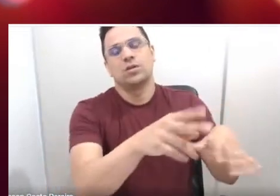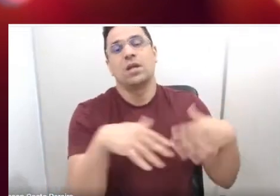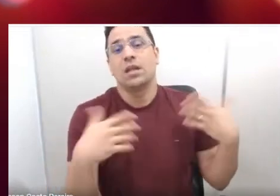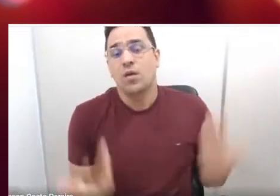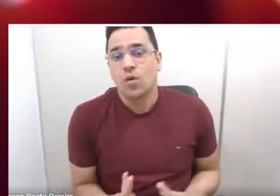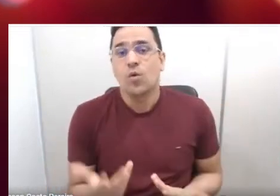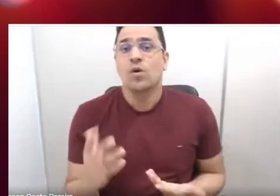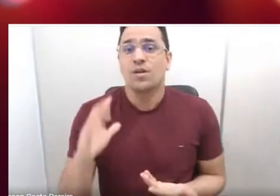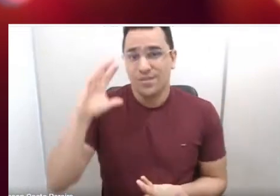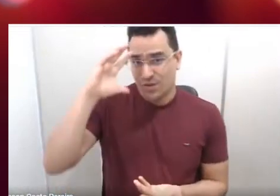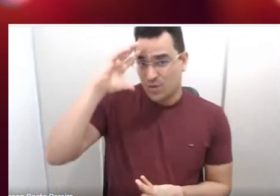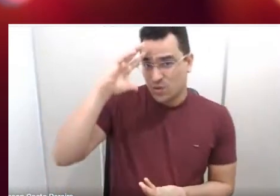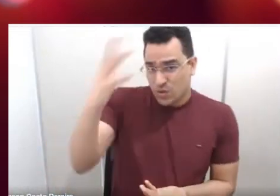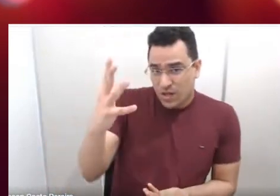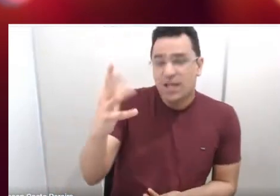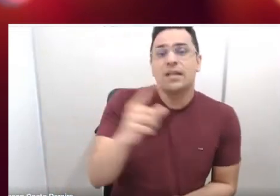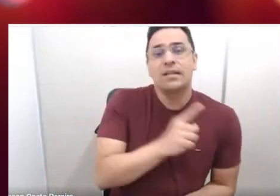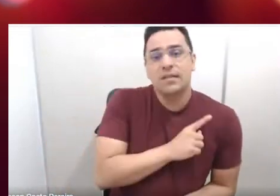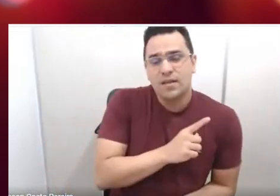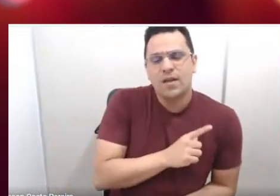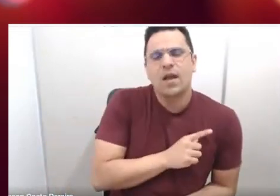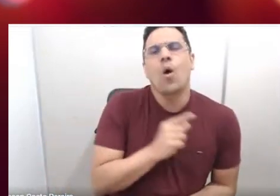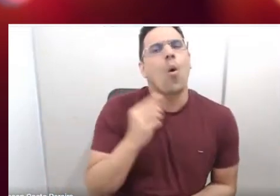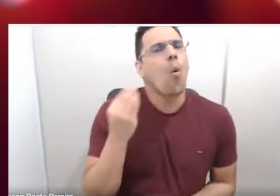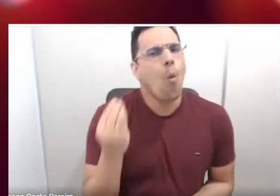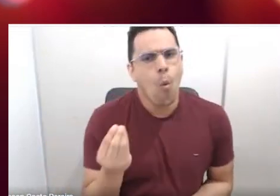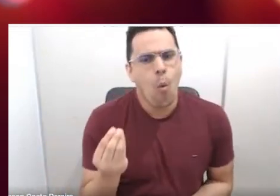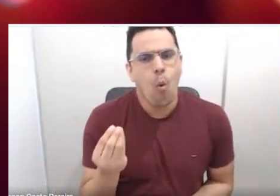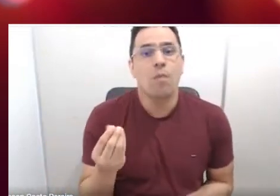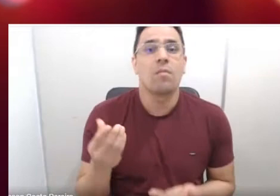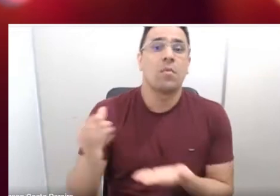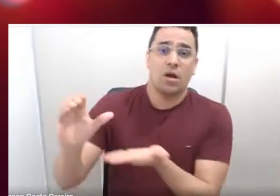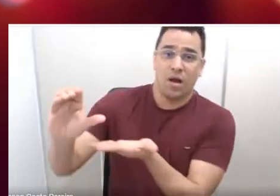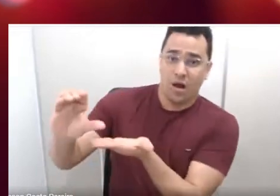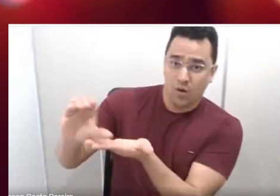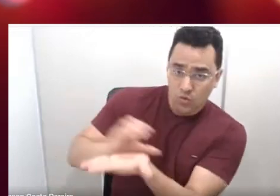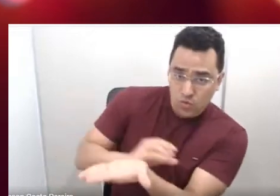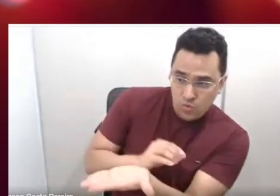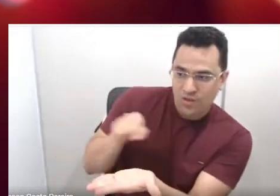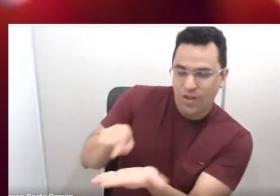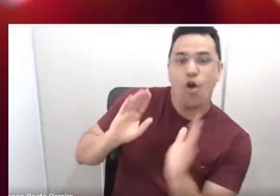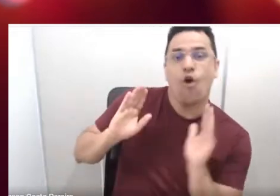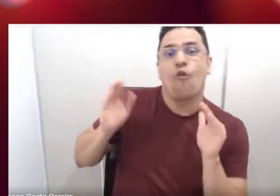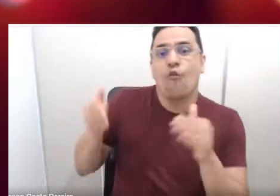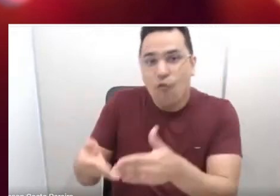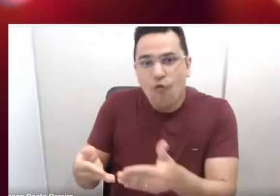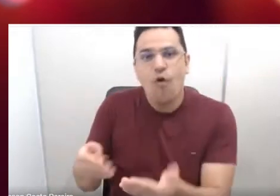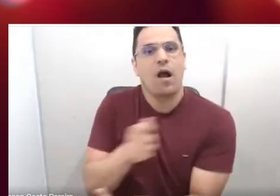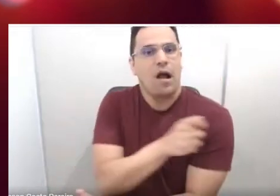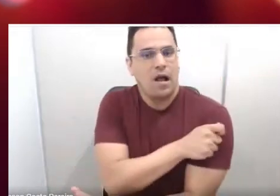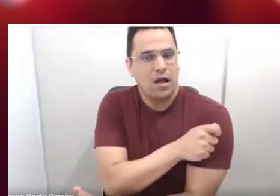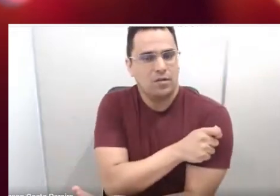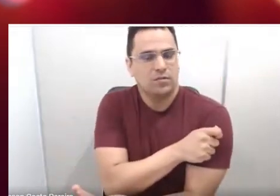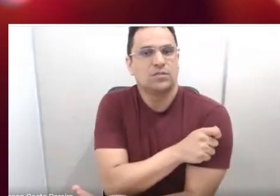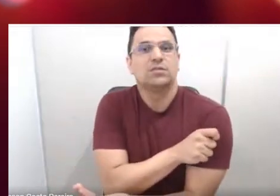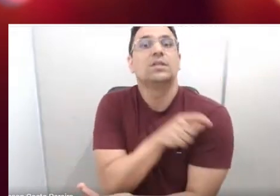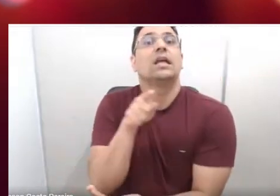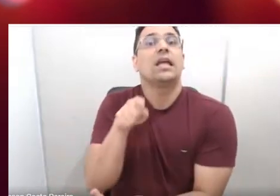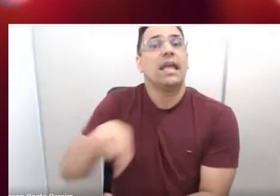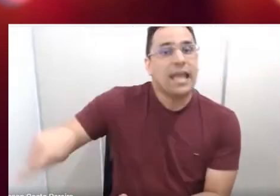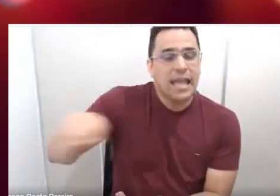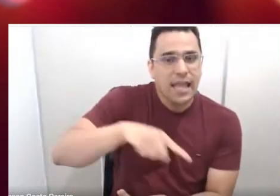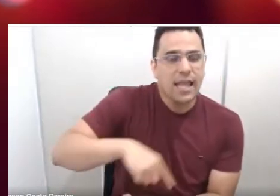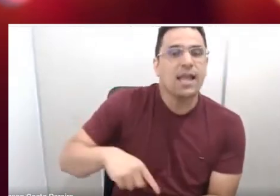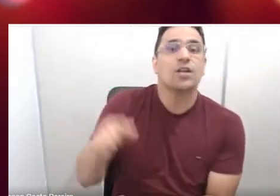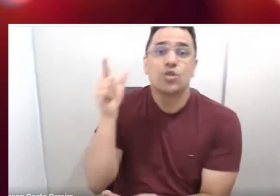isso era que a gente criasse uma assistência, um auxílio emergencial estudantil, né, para que os estudantes